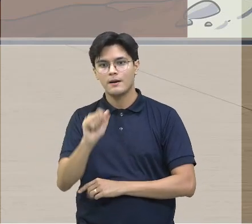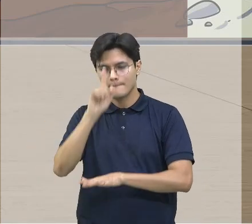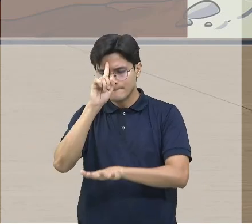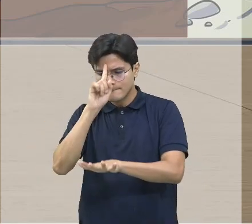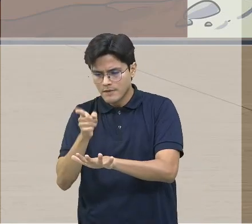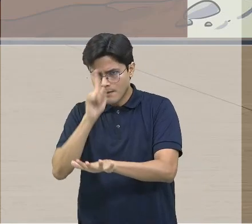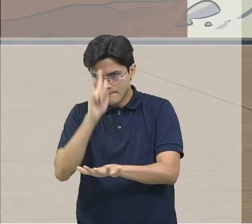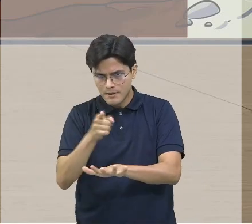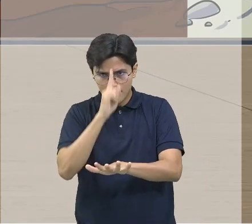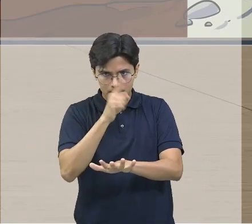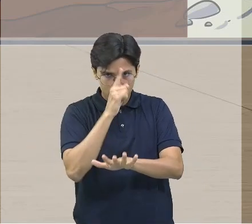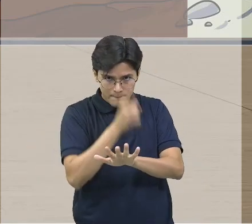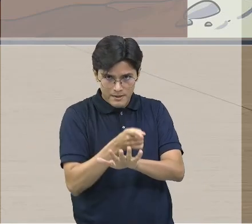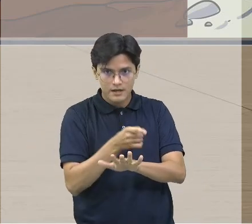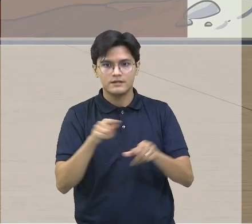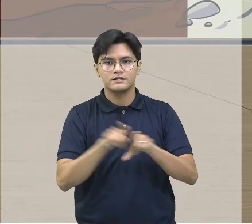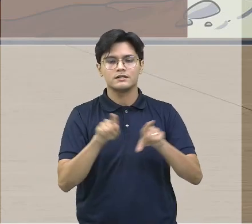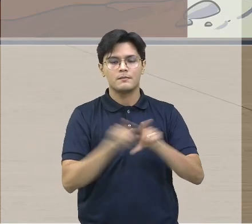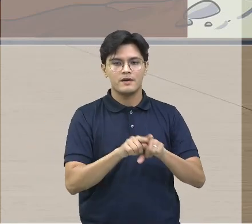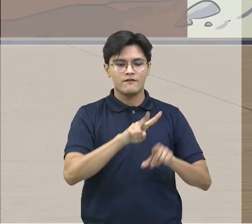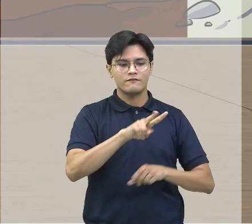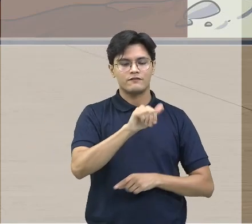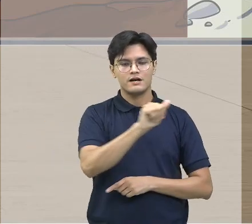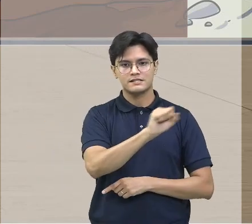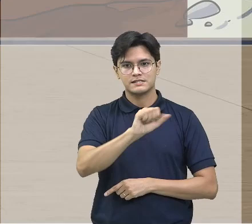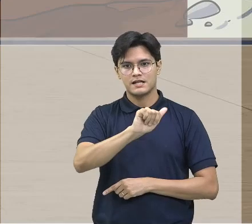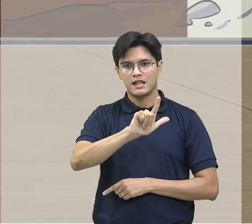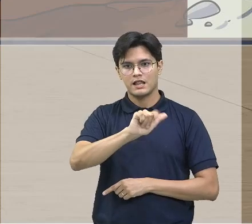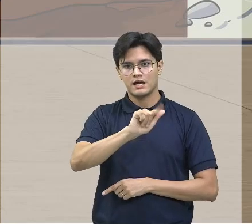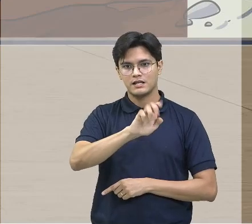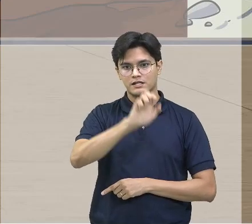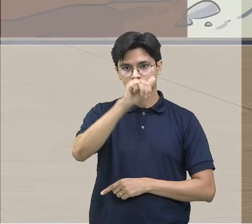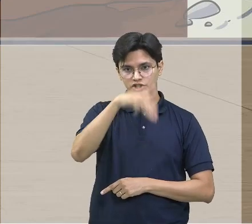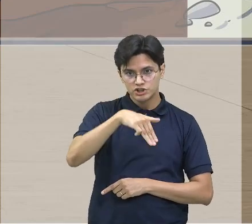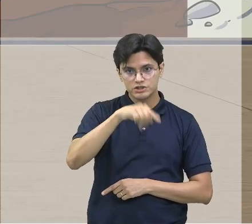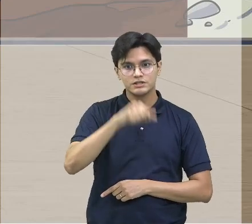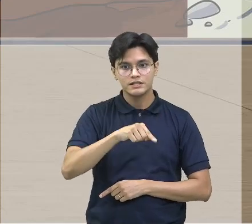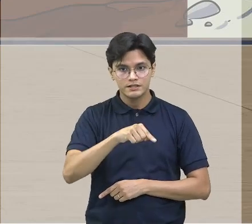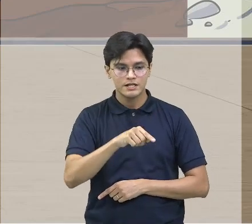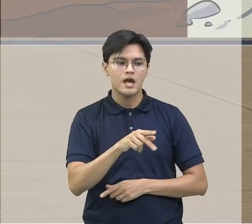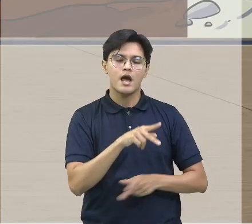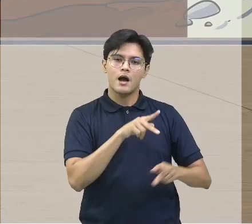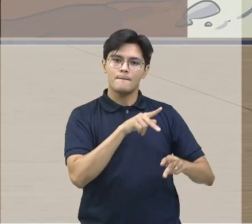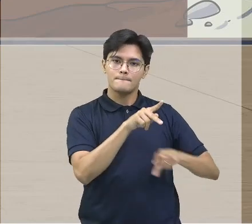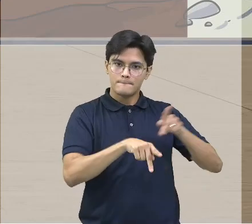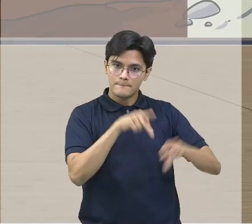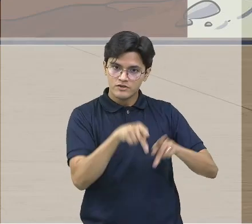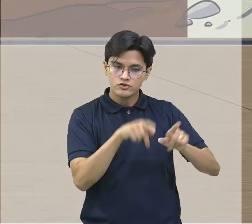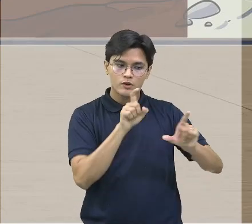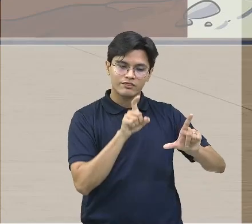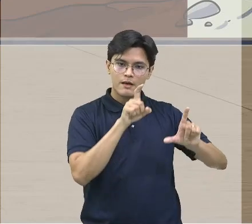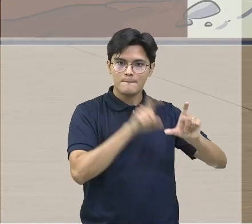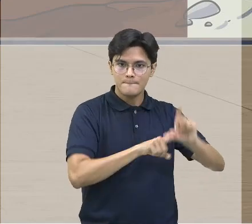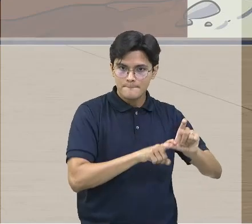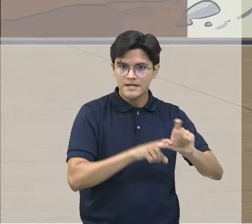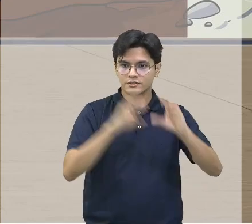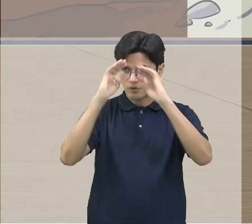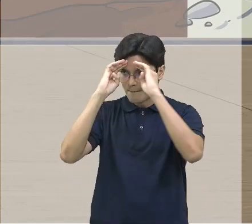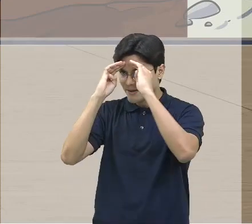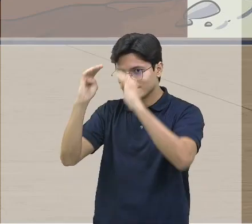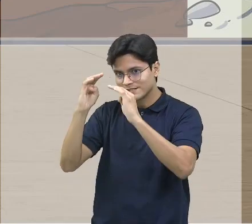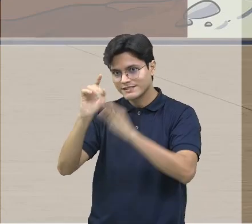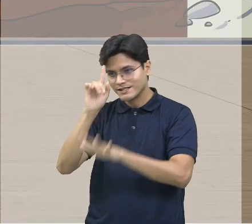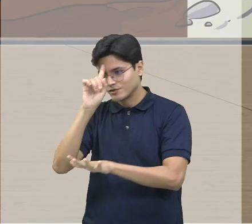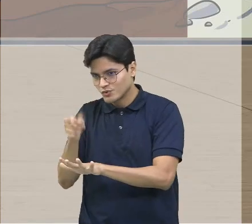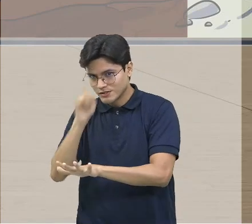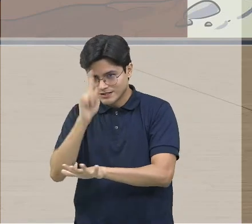mas onde os dois fazem um pacto, um juramento mútuo de proteção, tá? Que a gente vai verificar um pouquinho mais à frente, um pouco mais